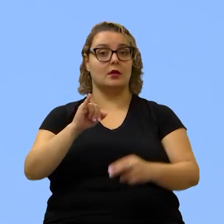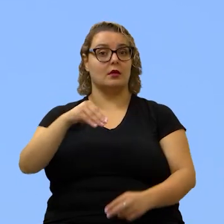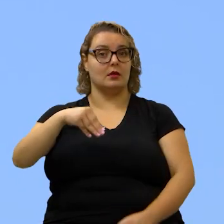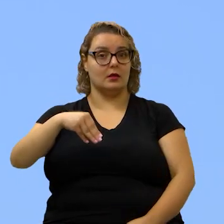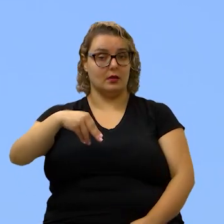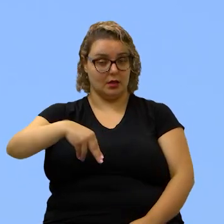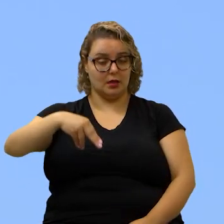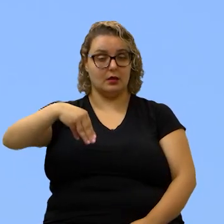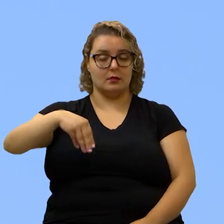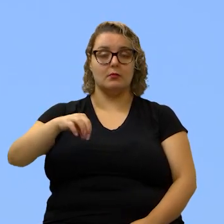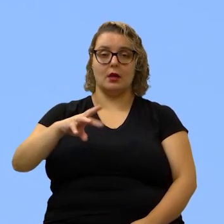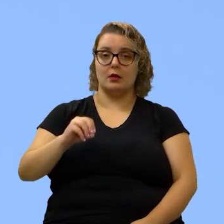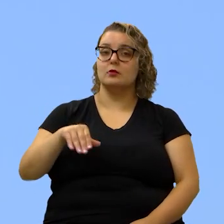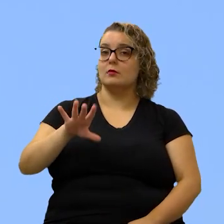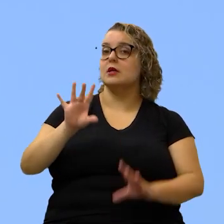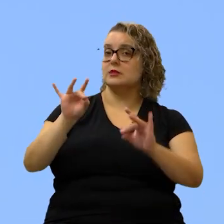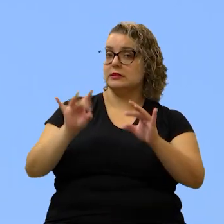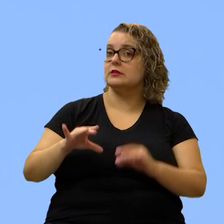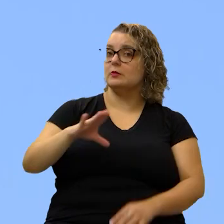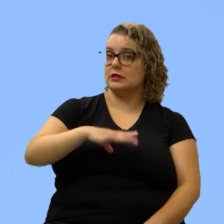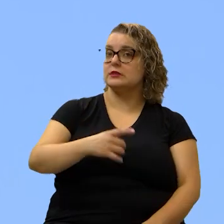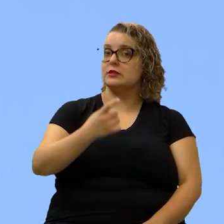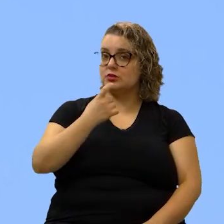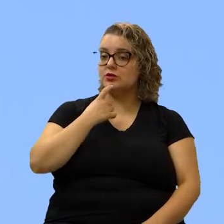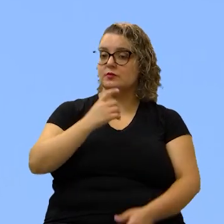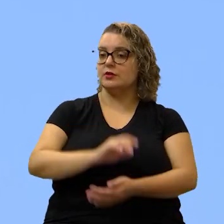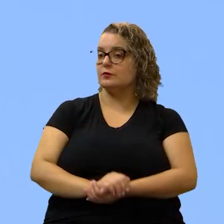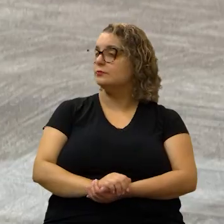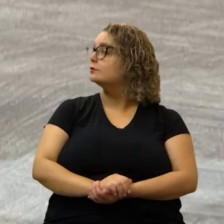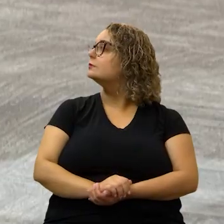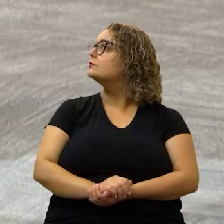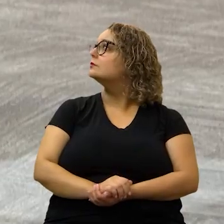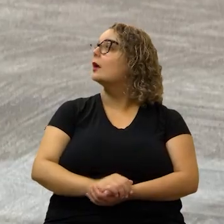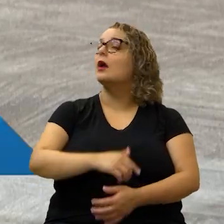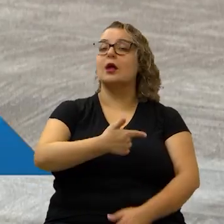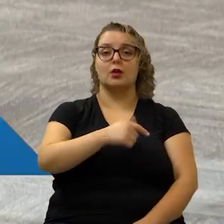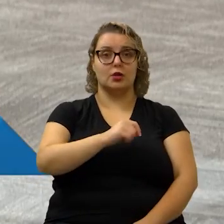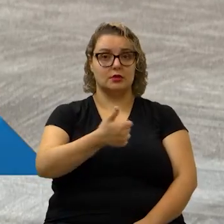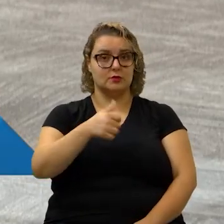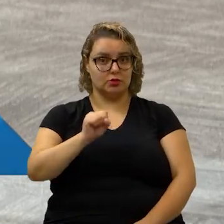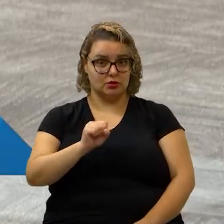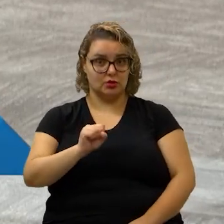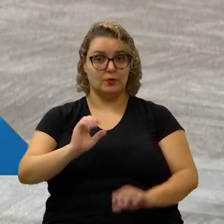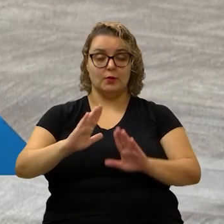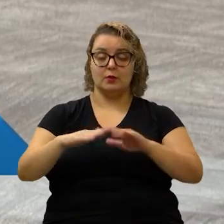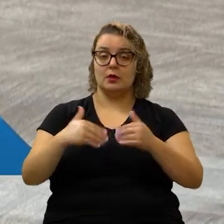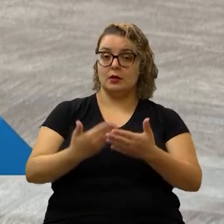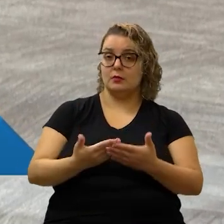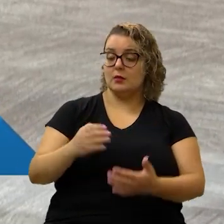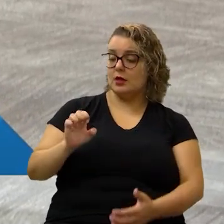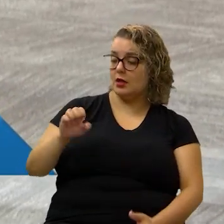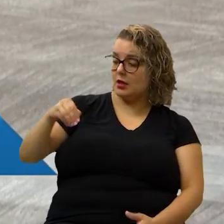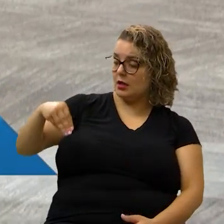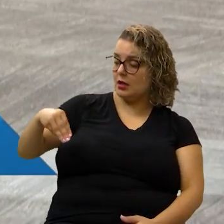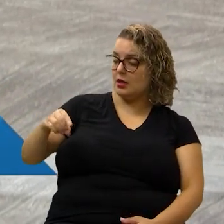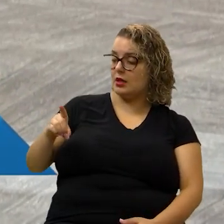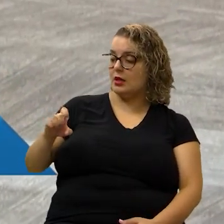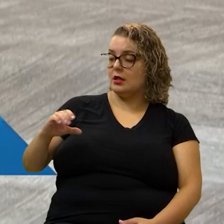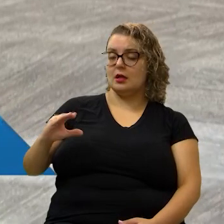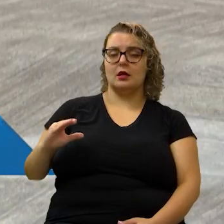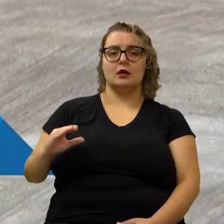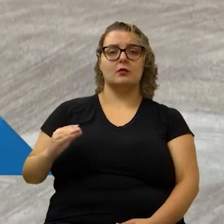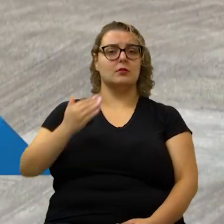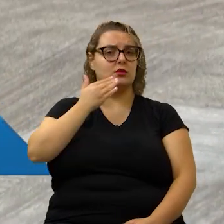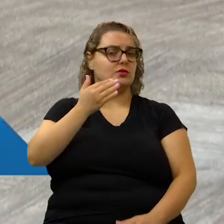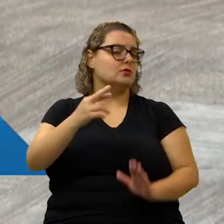imetro e dá outras providências para o município de Campinas em 2018 eu fiz o requerimento a indec pedindo quais eram